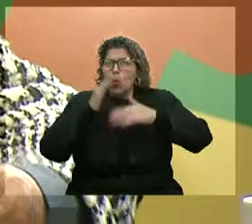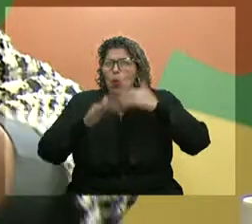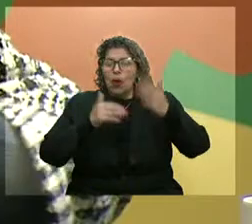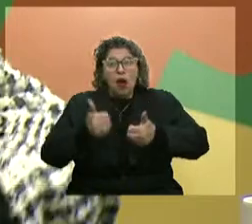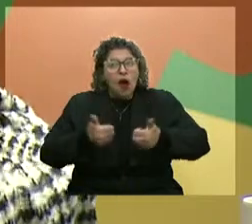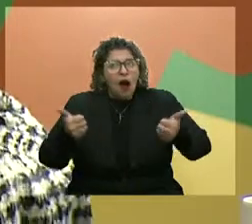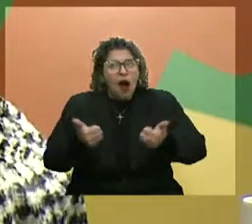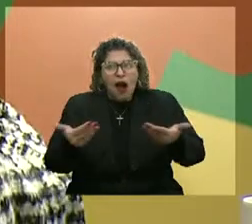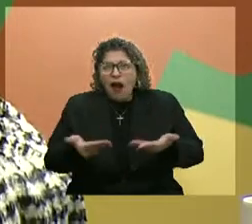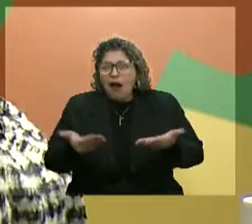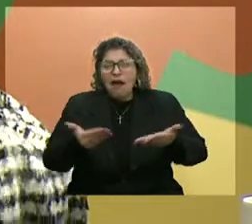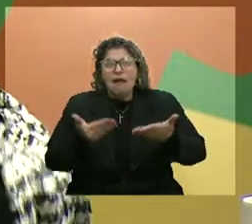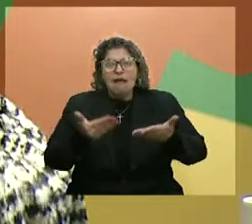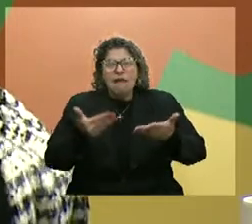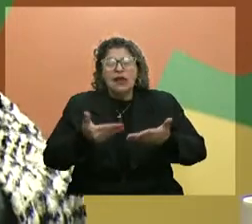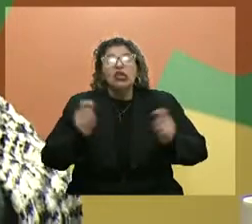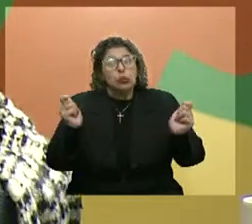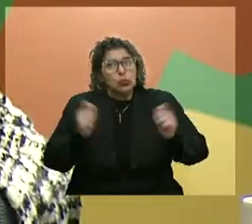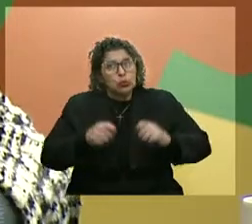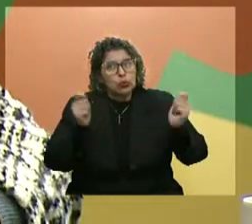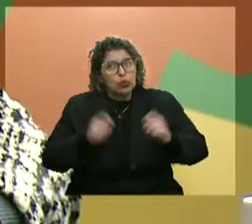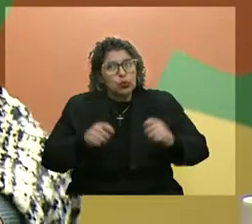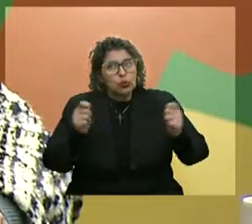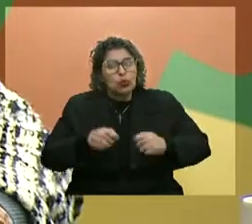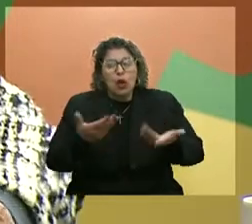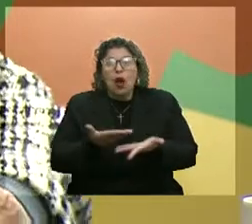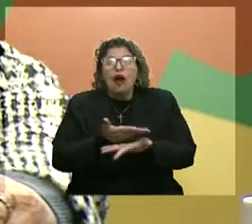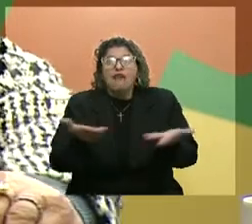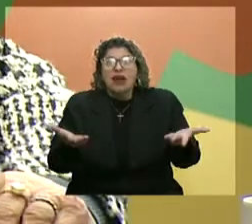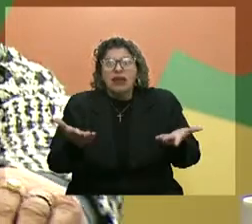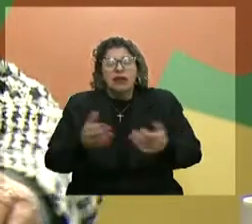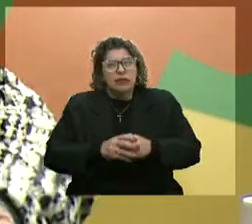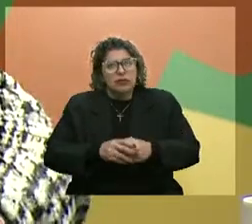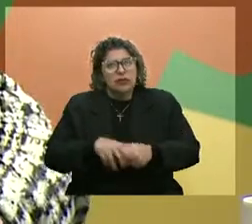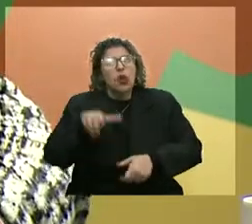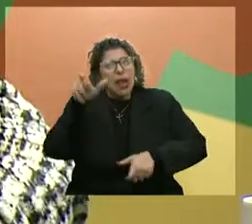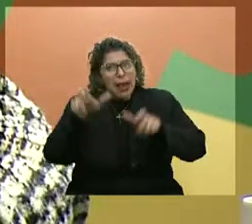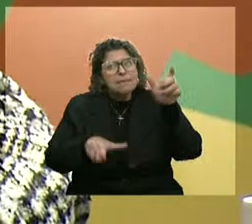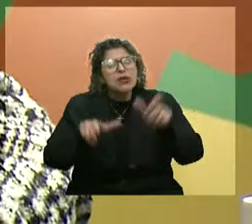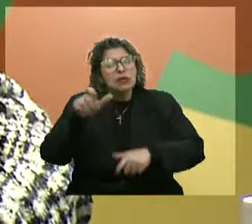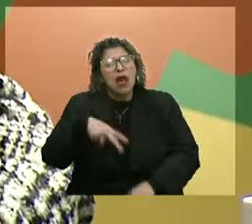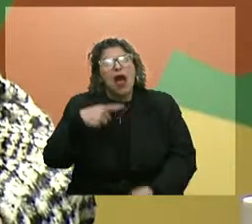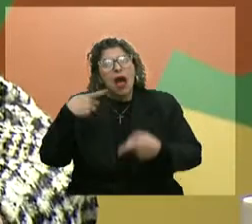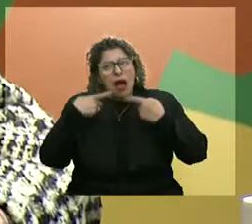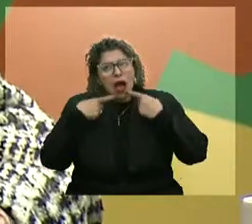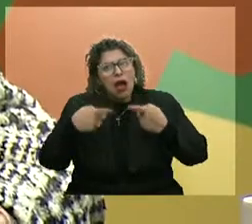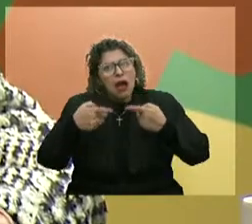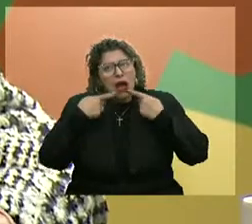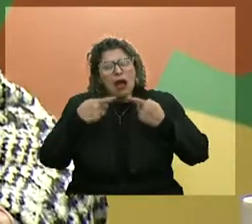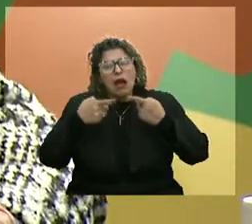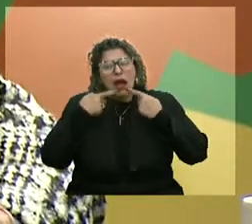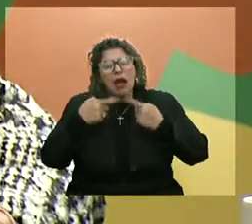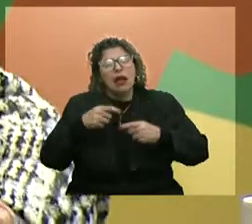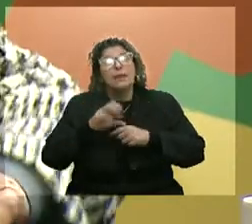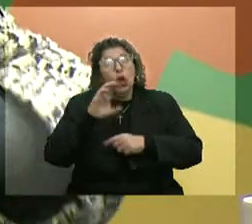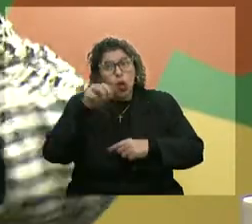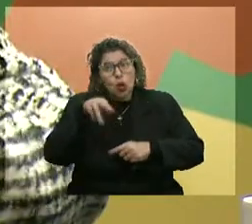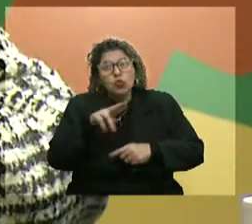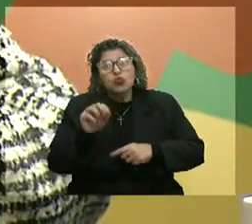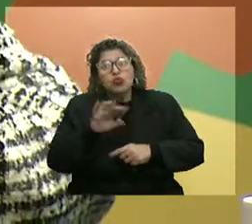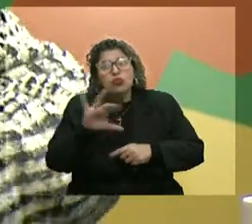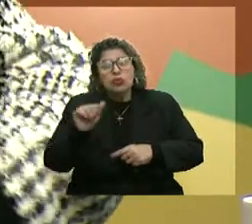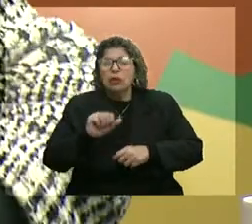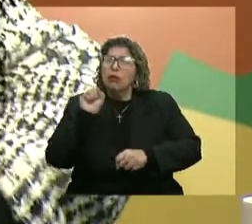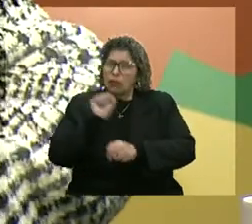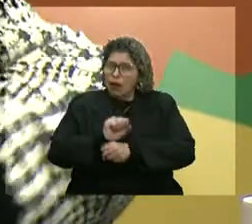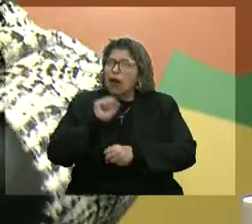SUS. Com todas essas condições que ele oferece. Quando as pessoas reclamam, tenho que esperar uma consulta, eu